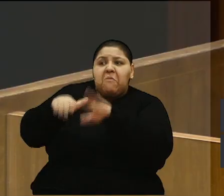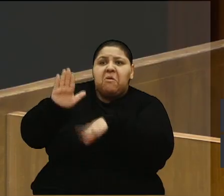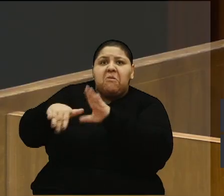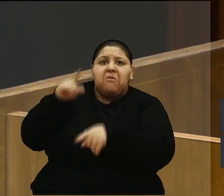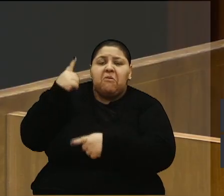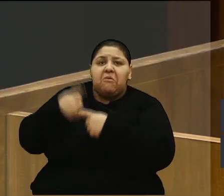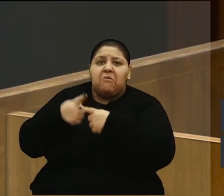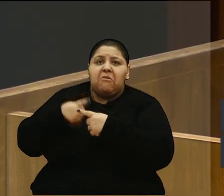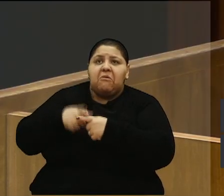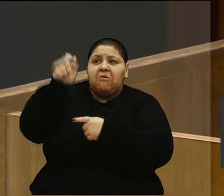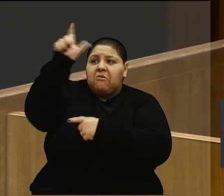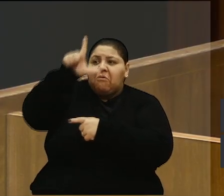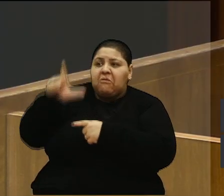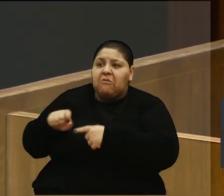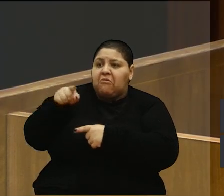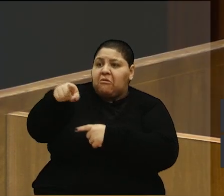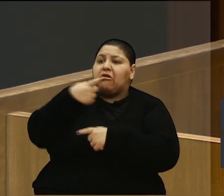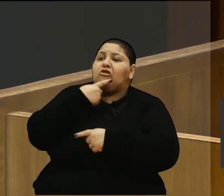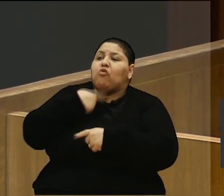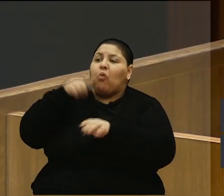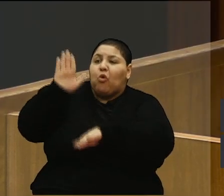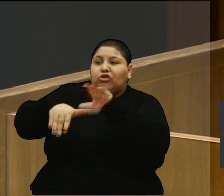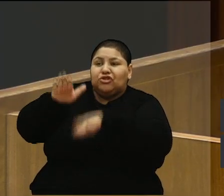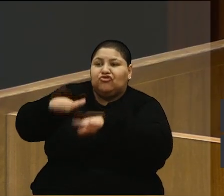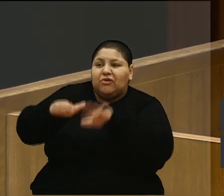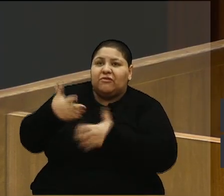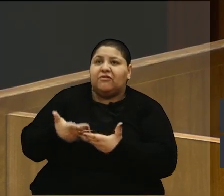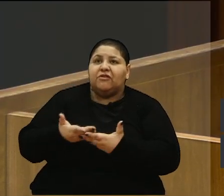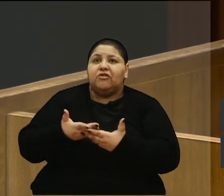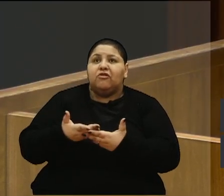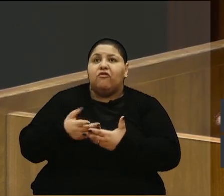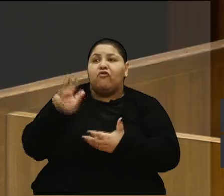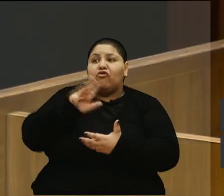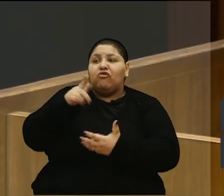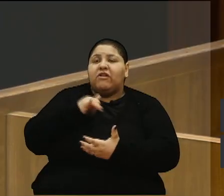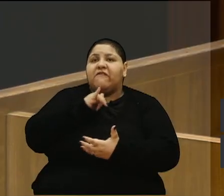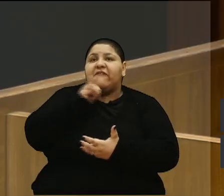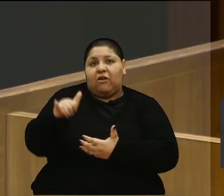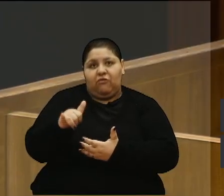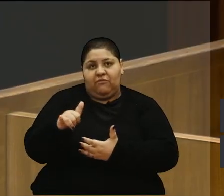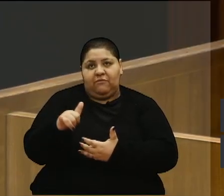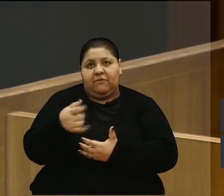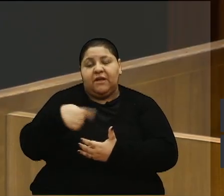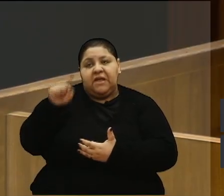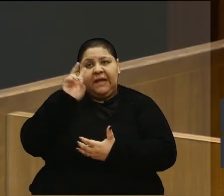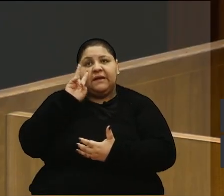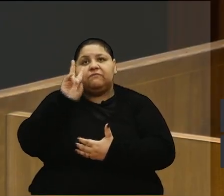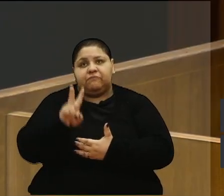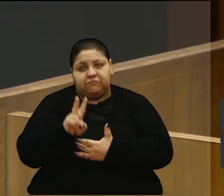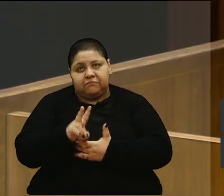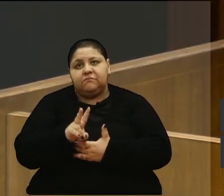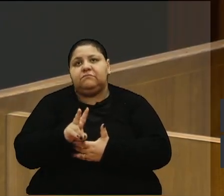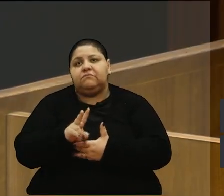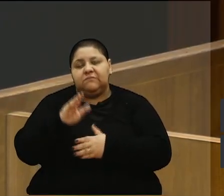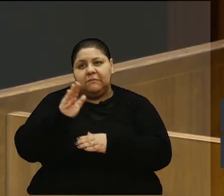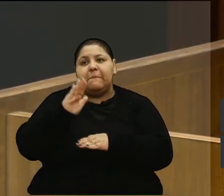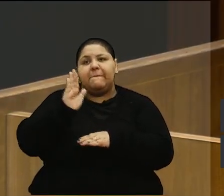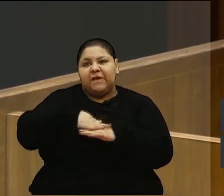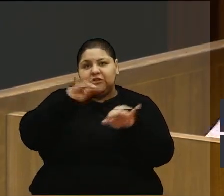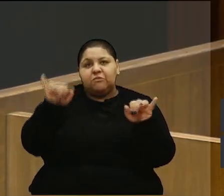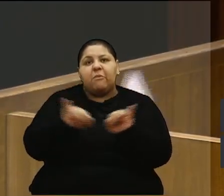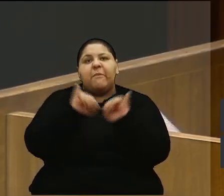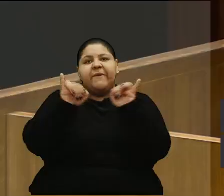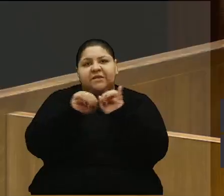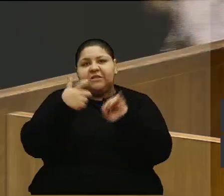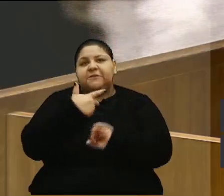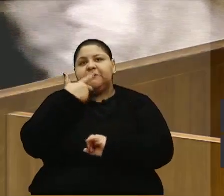porque uma afrodescendente assim gosta de um batuque e de um tambor. Foi o que ele disse, né? Então a gente vê que mais uma besteira que ele falou